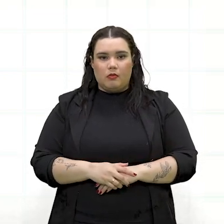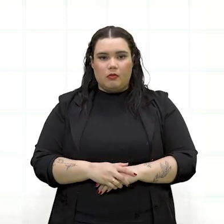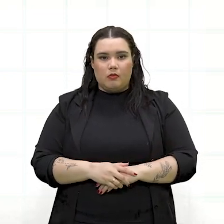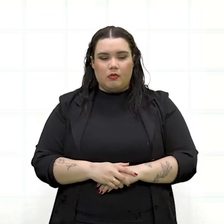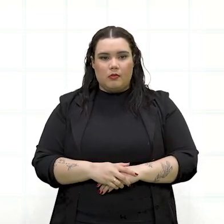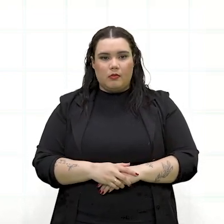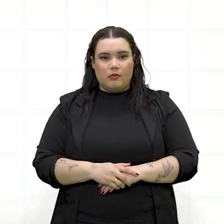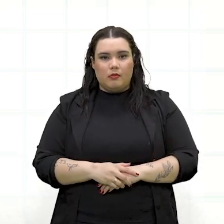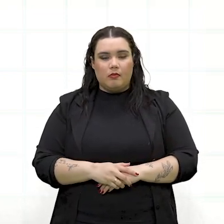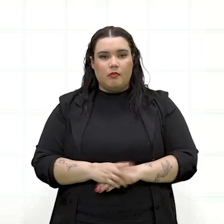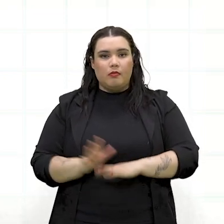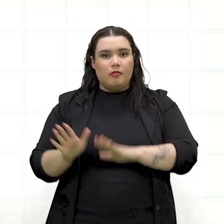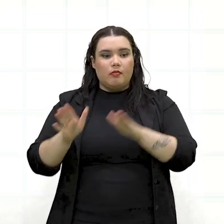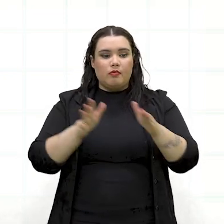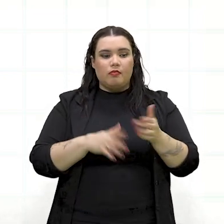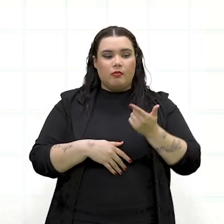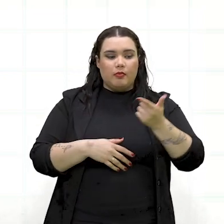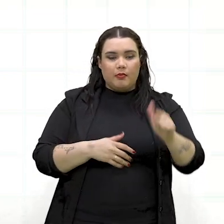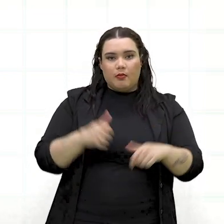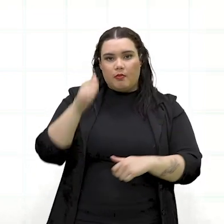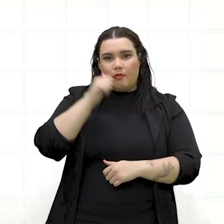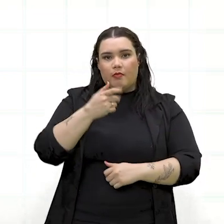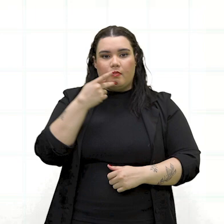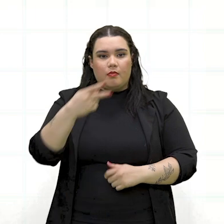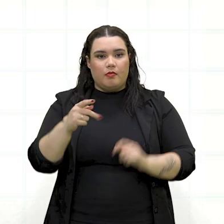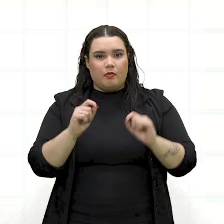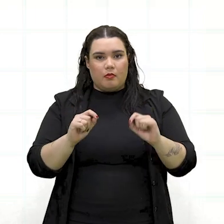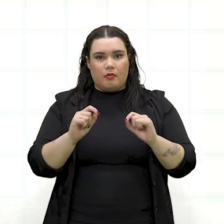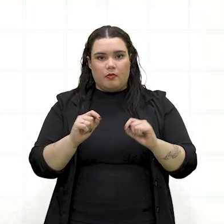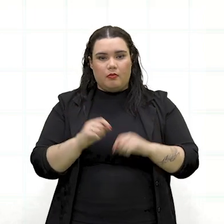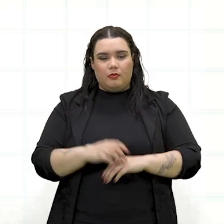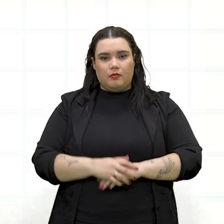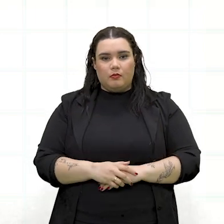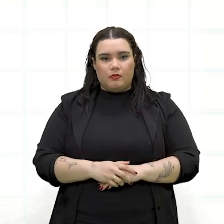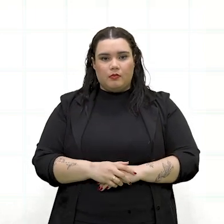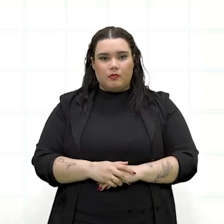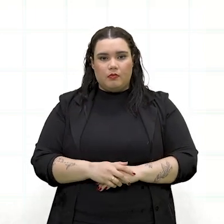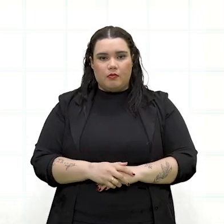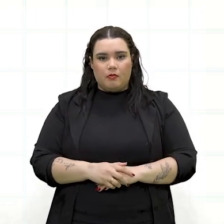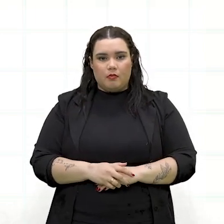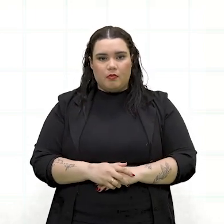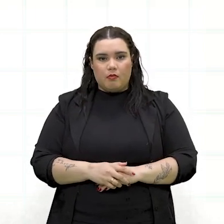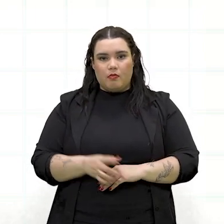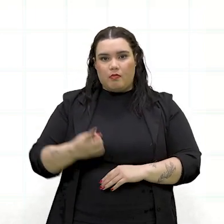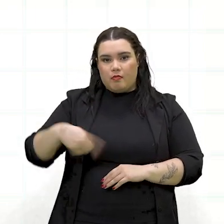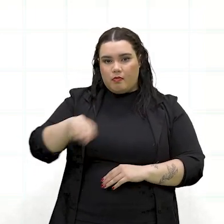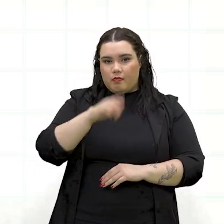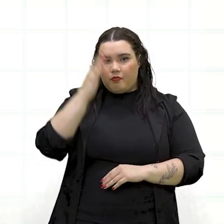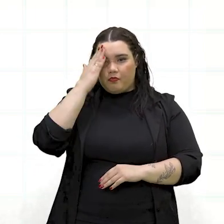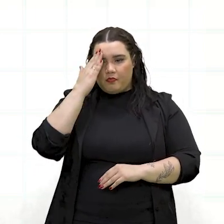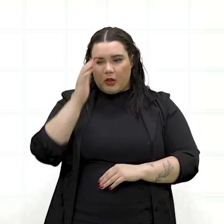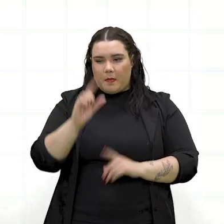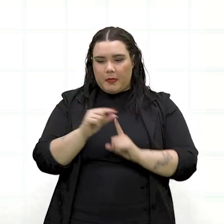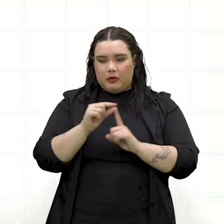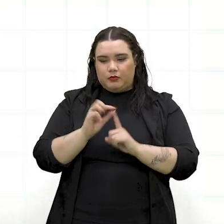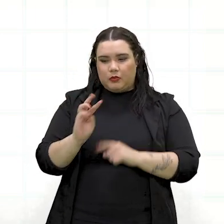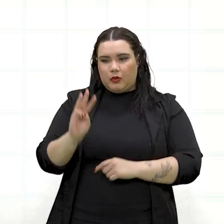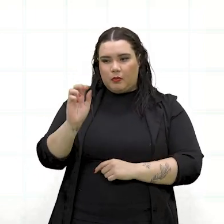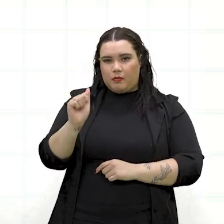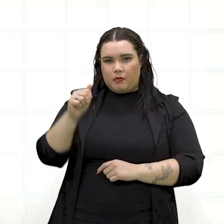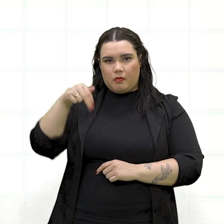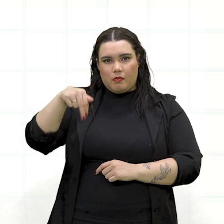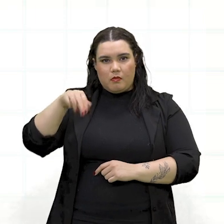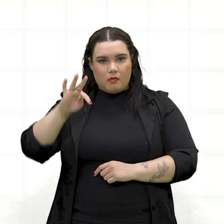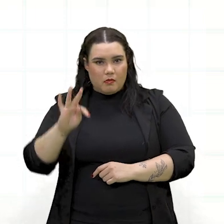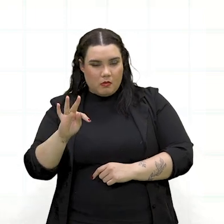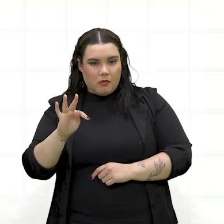E agora temos a Júlia dizendo I want some salad. Você já sabe que esse want, na hora de